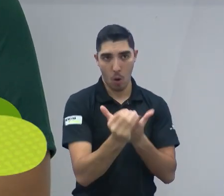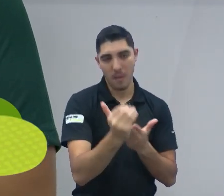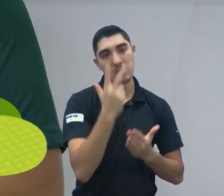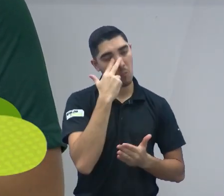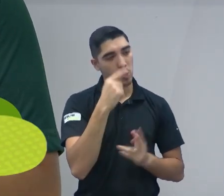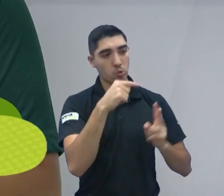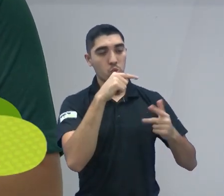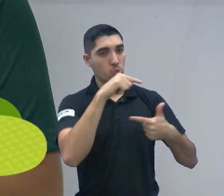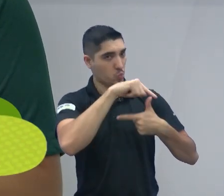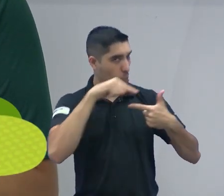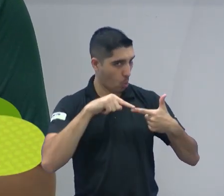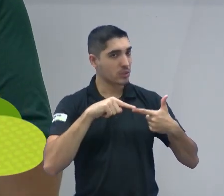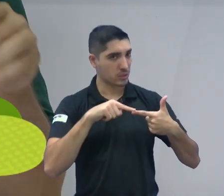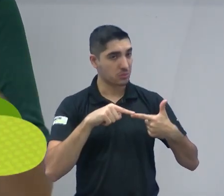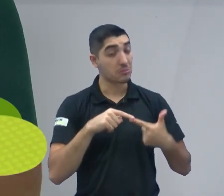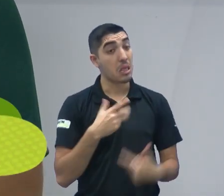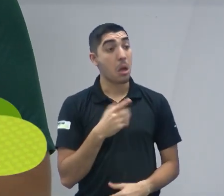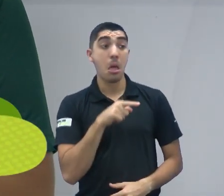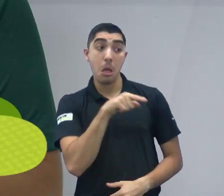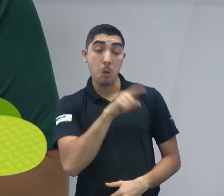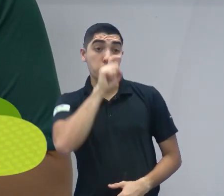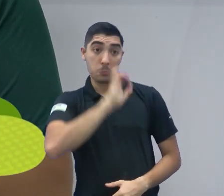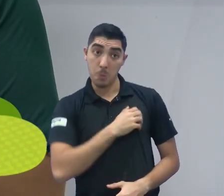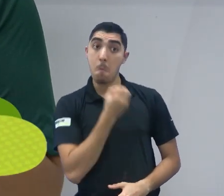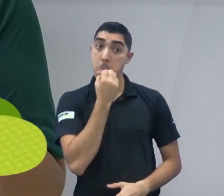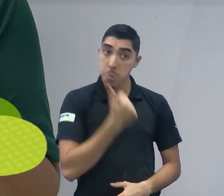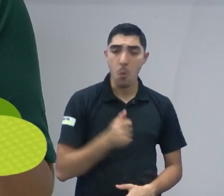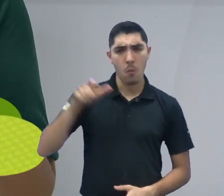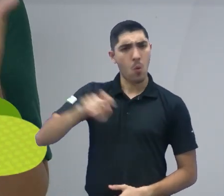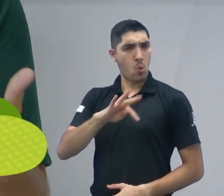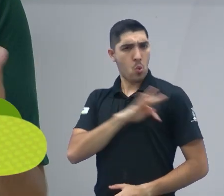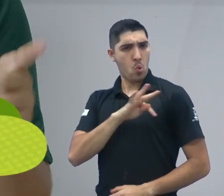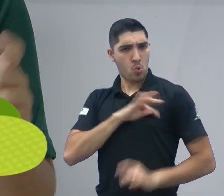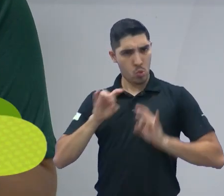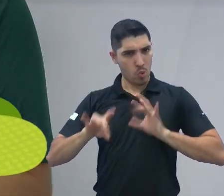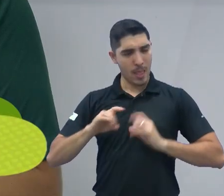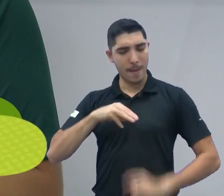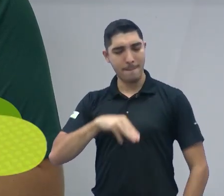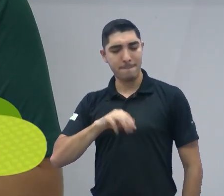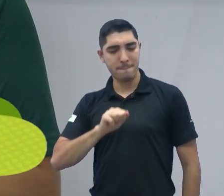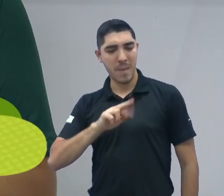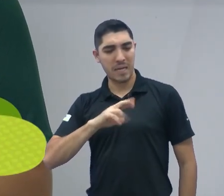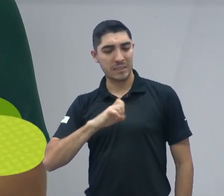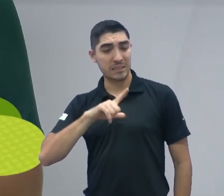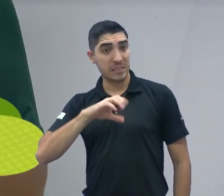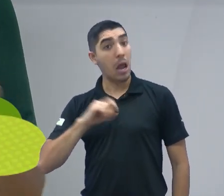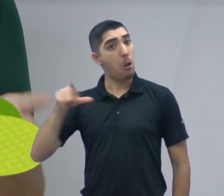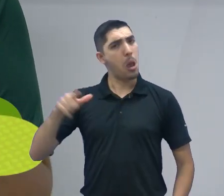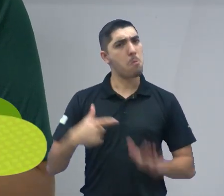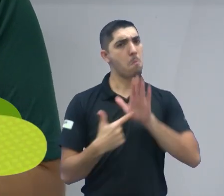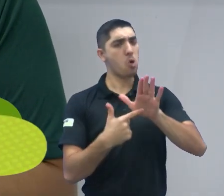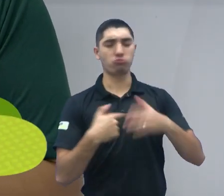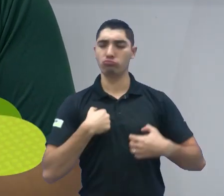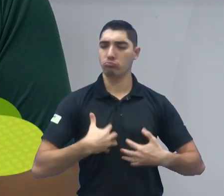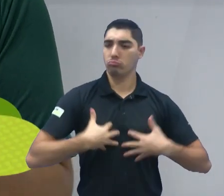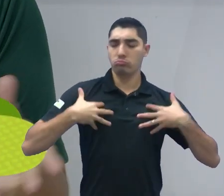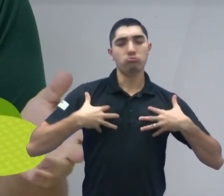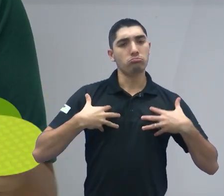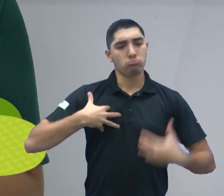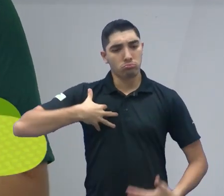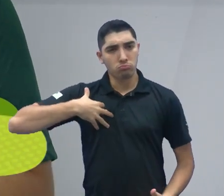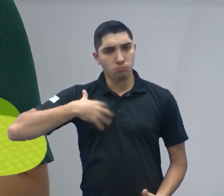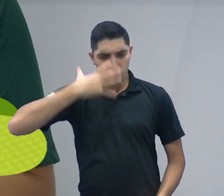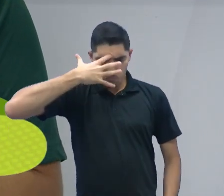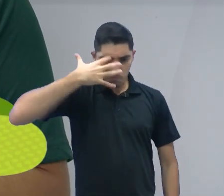Ramos. É um time que promete muito. Marelli se mostra realmente bem motivado com esse desafio e quer corresponder a essa confiança